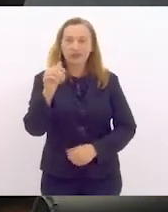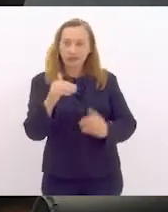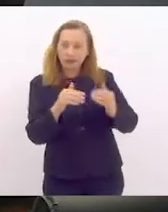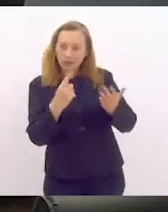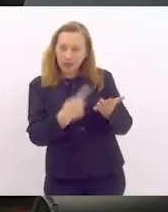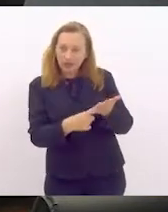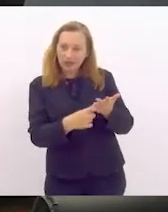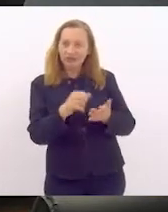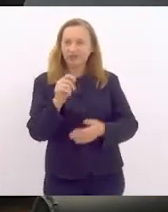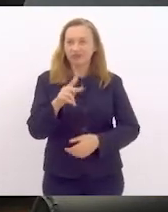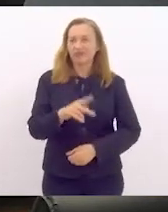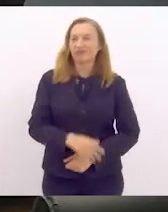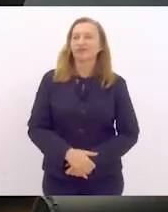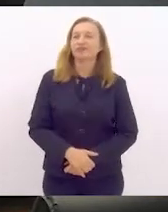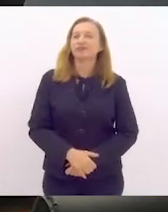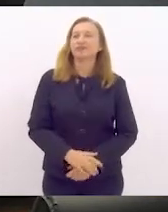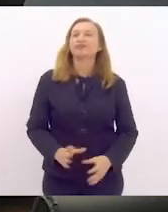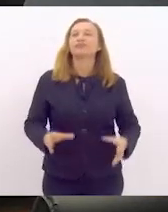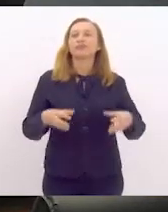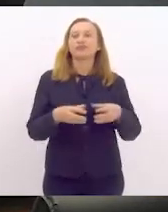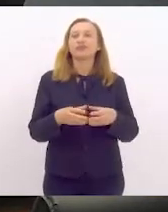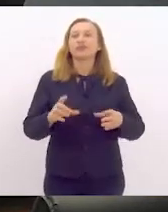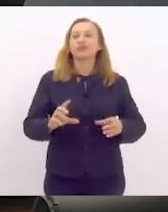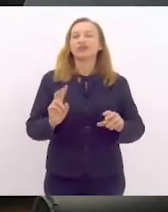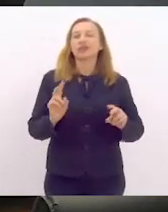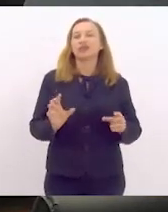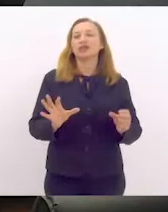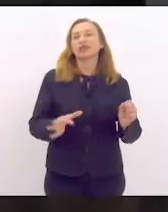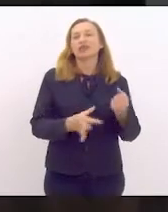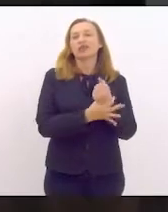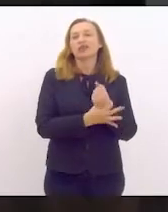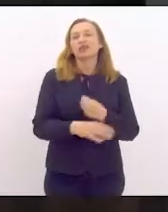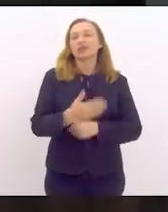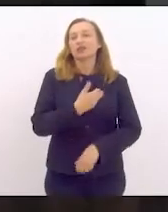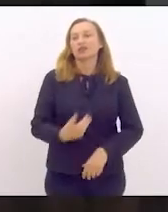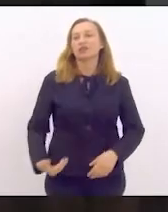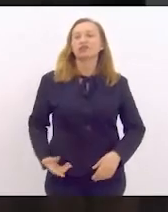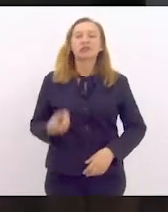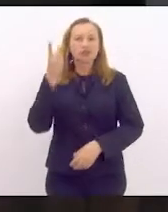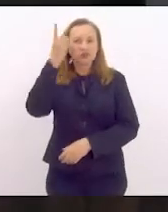Combinado. Pela Comissão de Segurança Pública, deputada